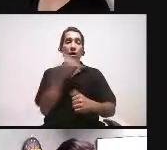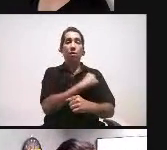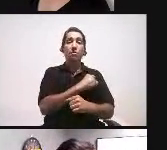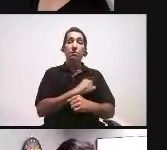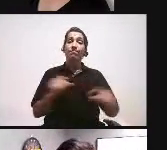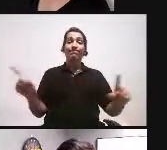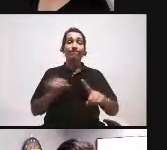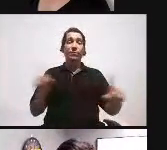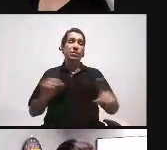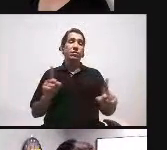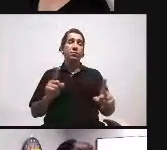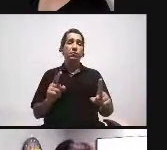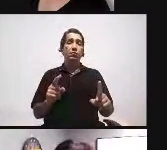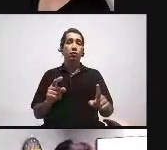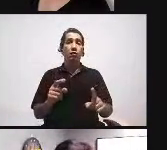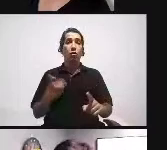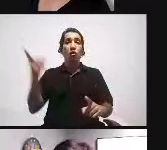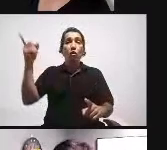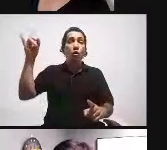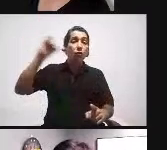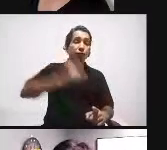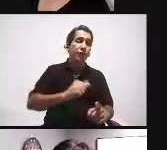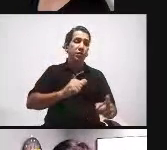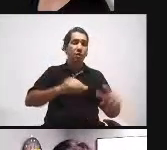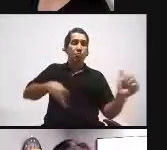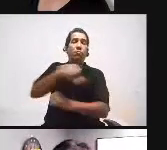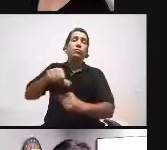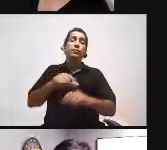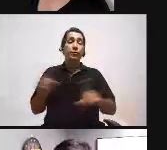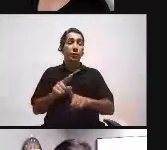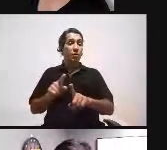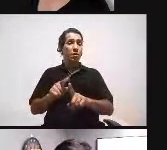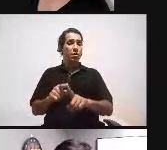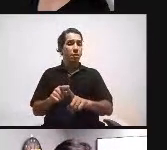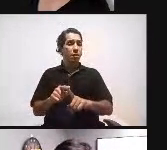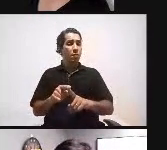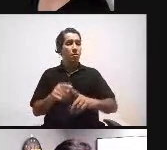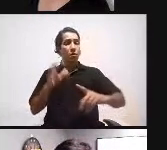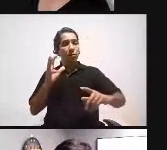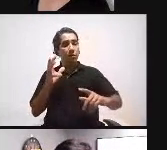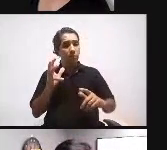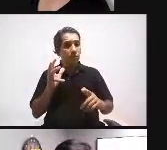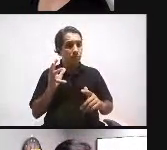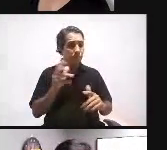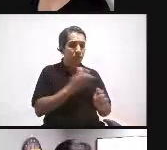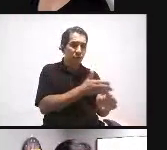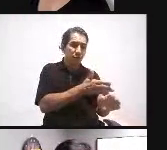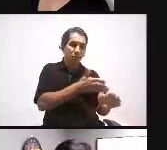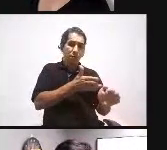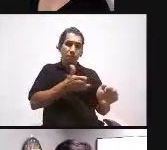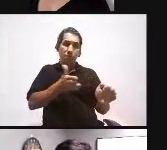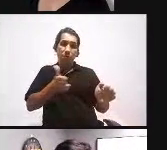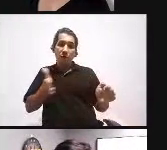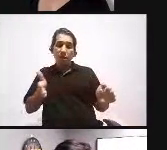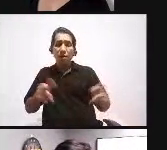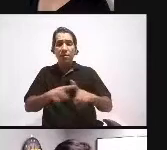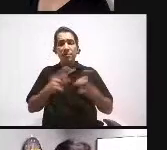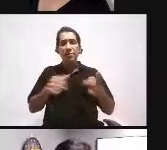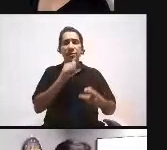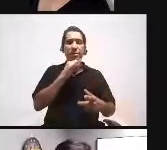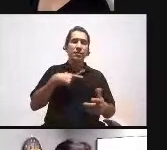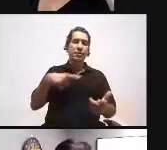pequena, digamos assim, lojinha, eu já posso ter, digamos assim, uma venda dos meus produtos